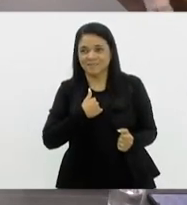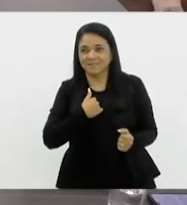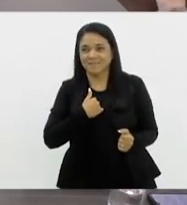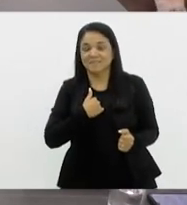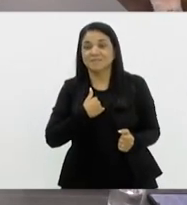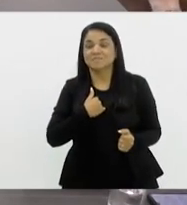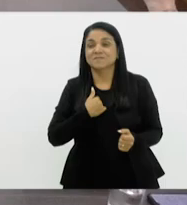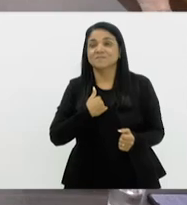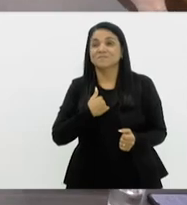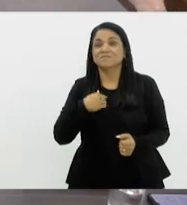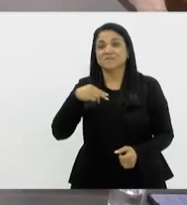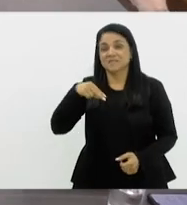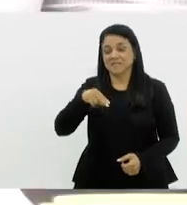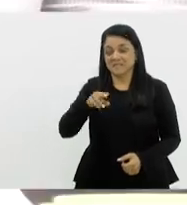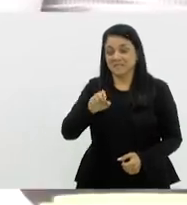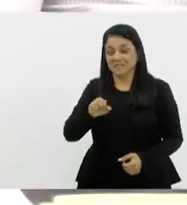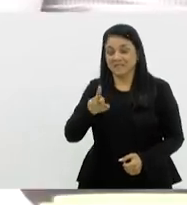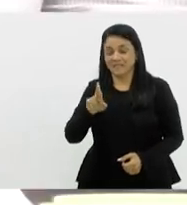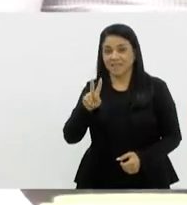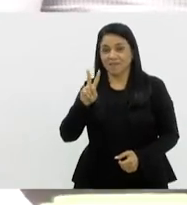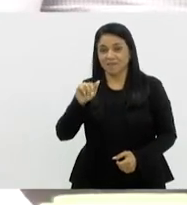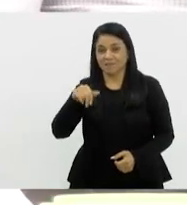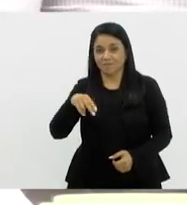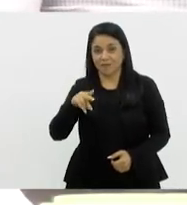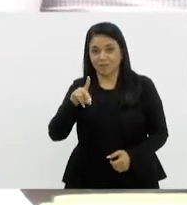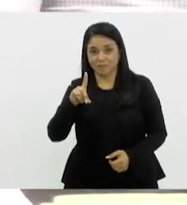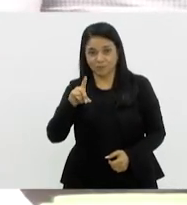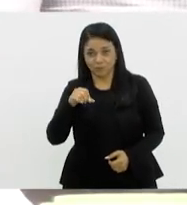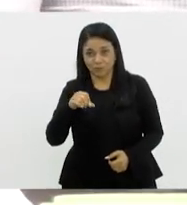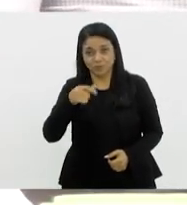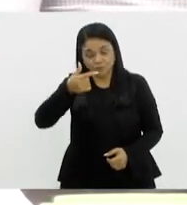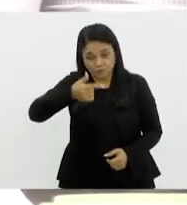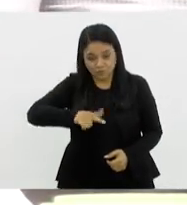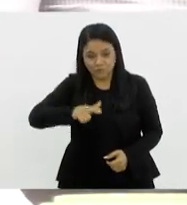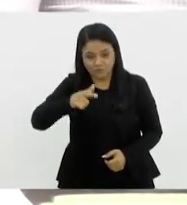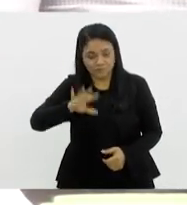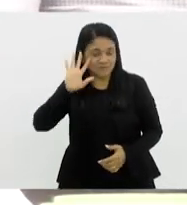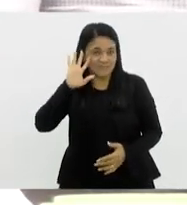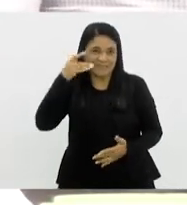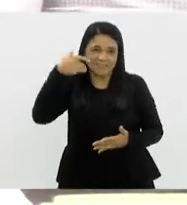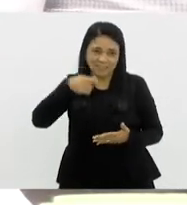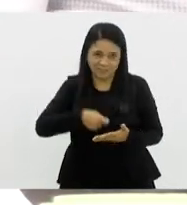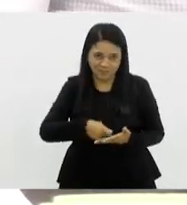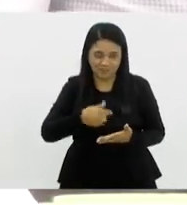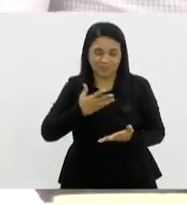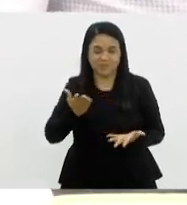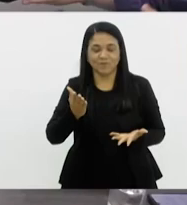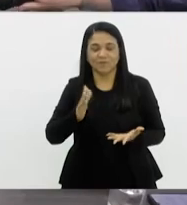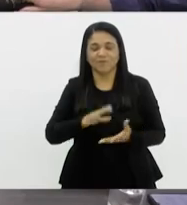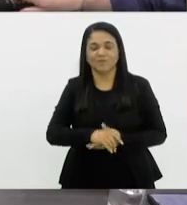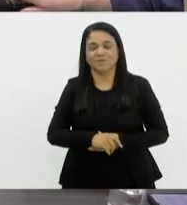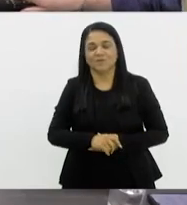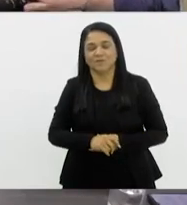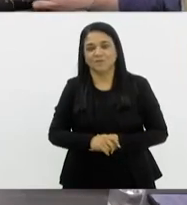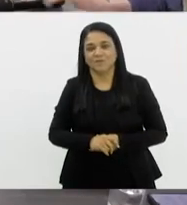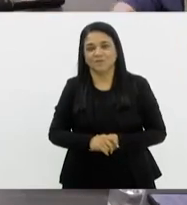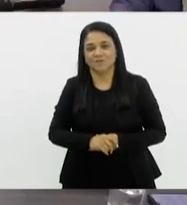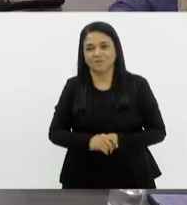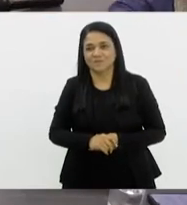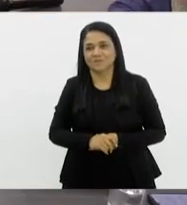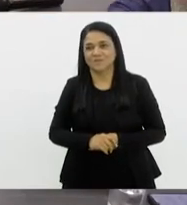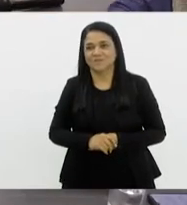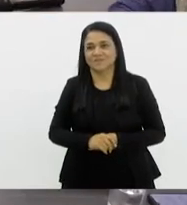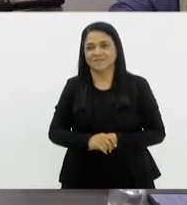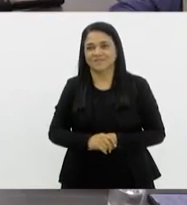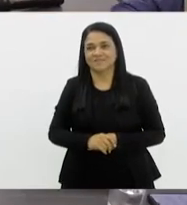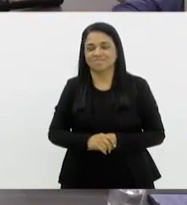minervando. Minervando é... repetidamente... Decidindo por Minerva. Deputado